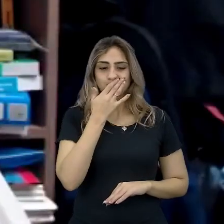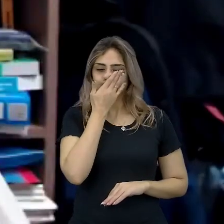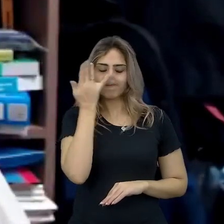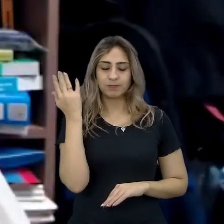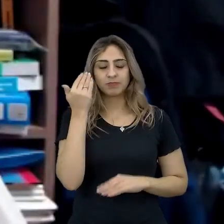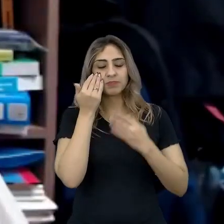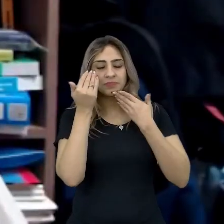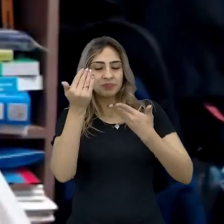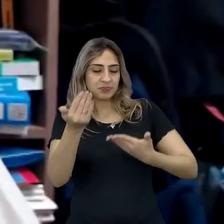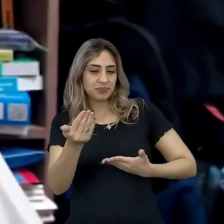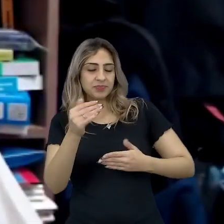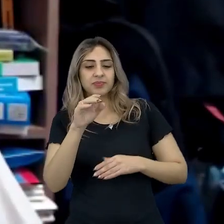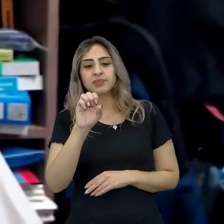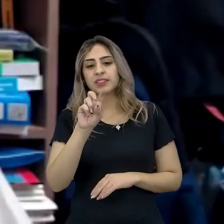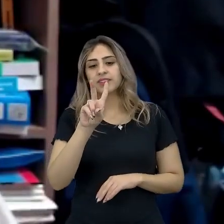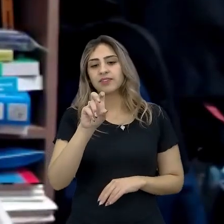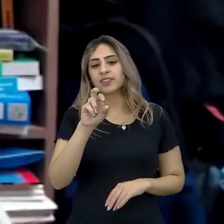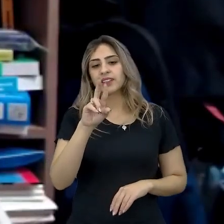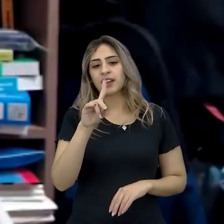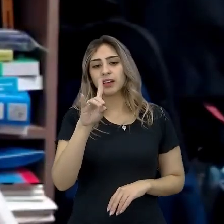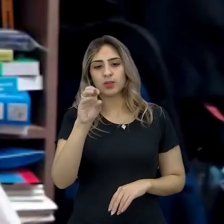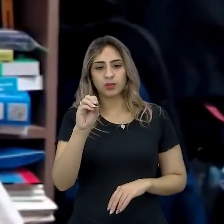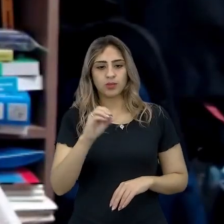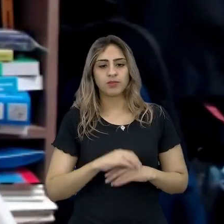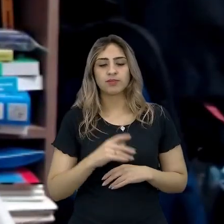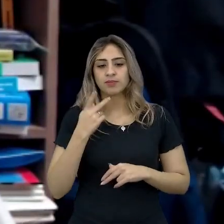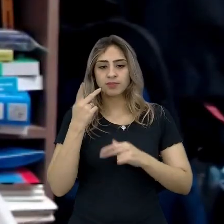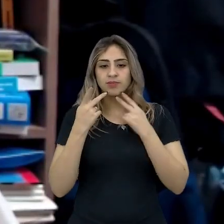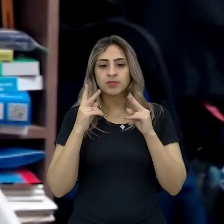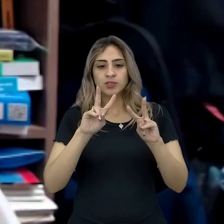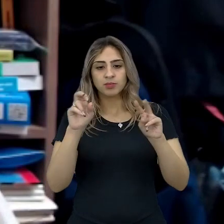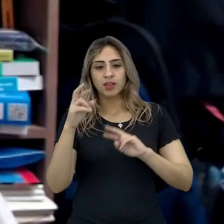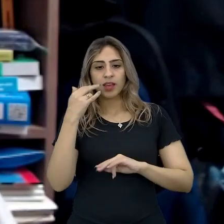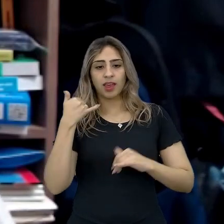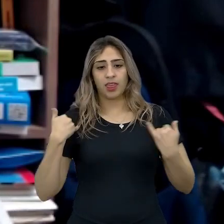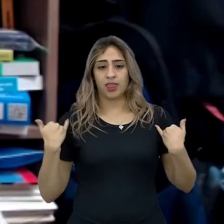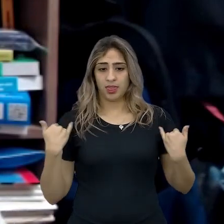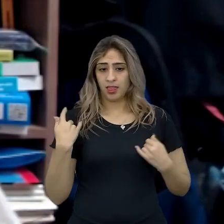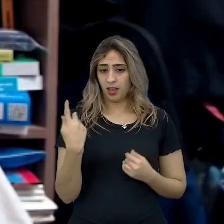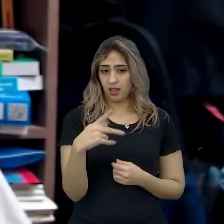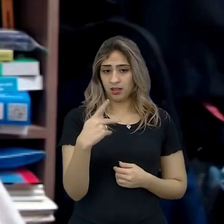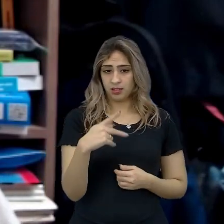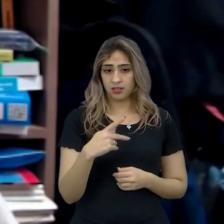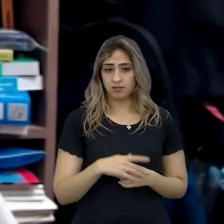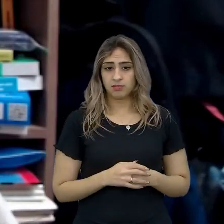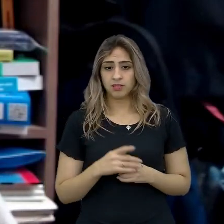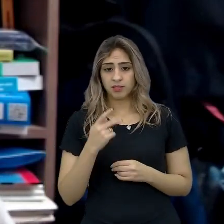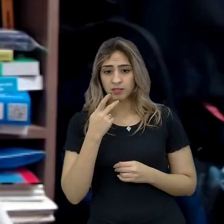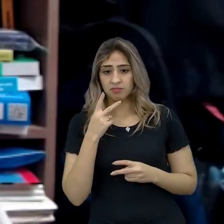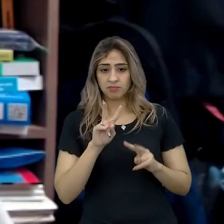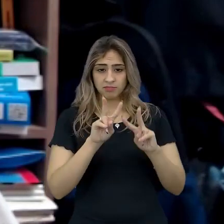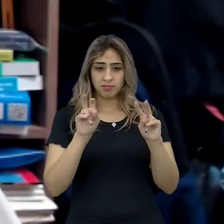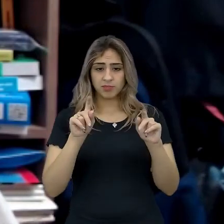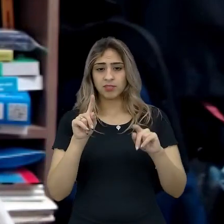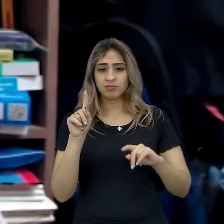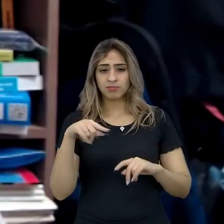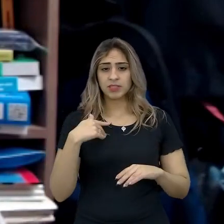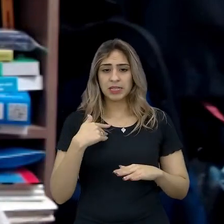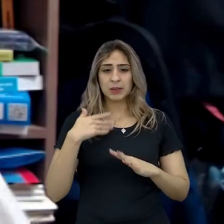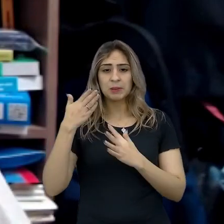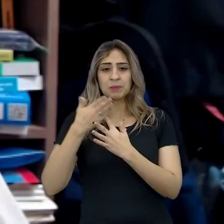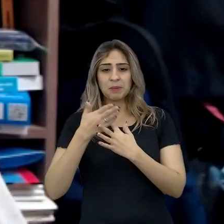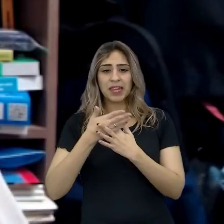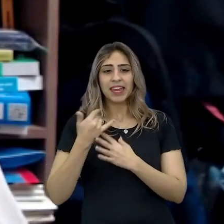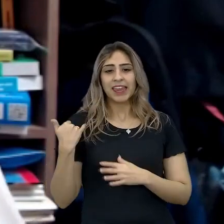Obrigado, Everaldo, né? O Everaldo falou ali da idade, eu até falei que eu acho que eu sou de meia idade,